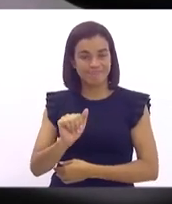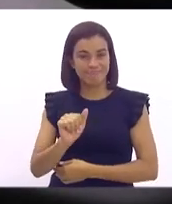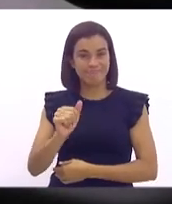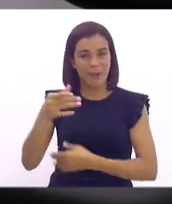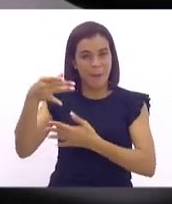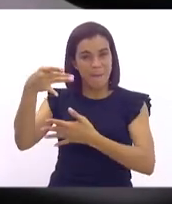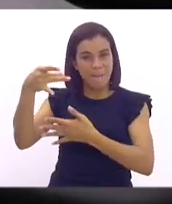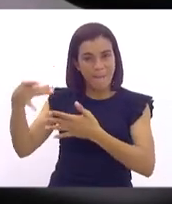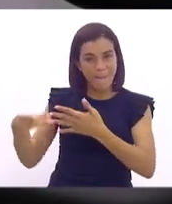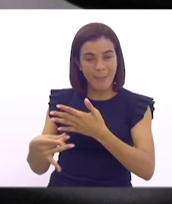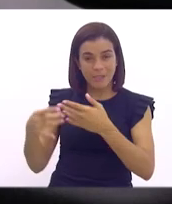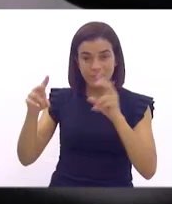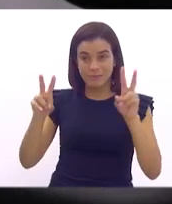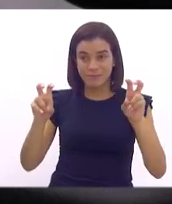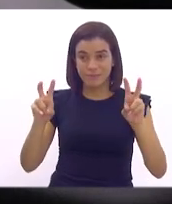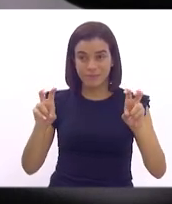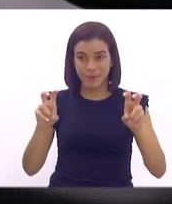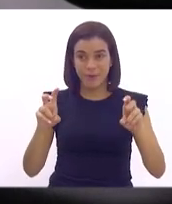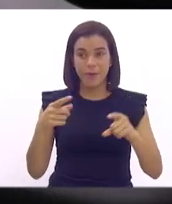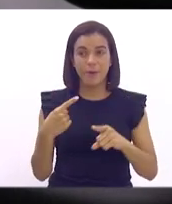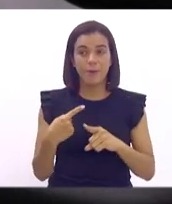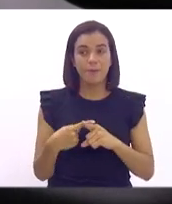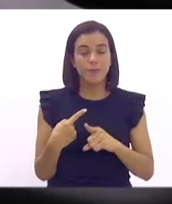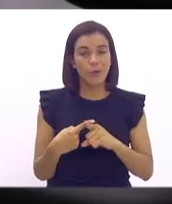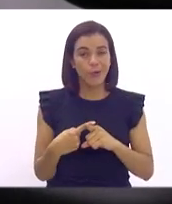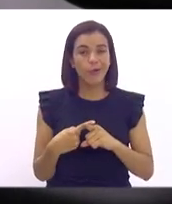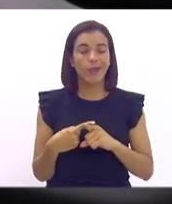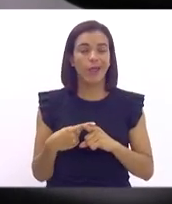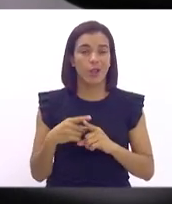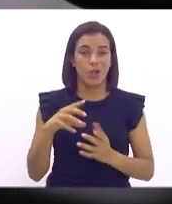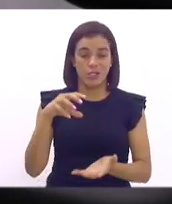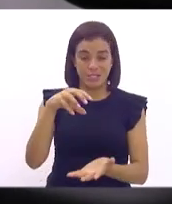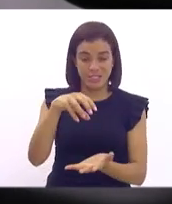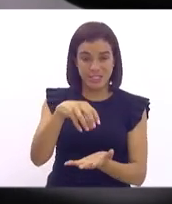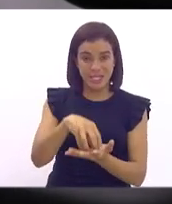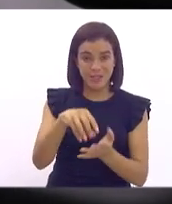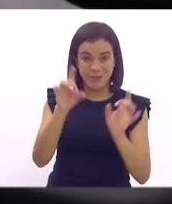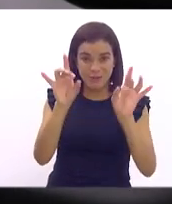falar um pouco mais disso. Acredito que sim, porque nem todo centro especializado